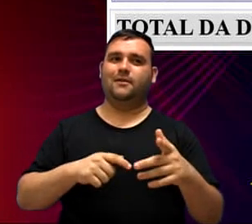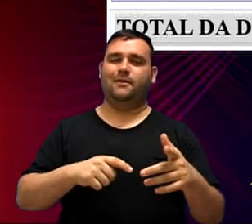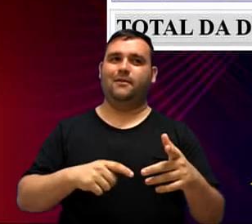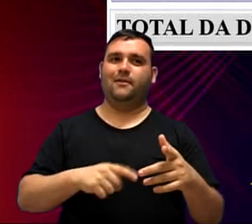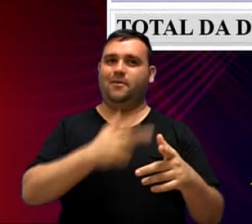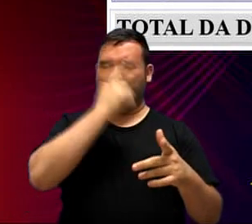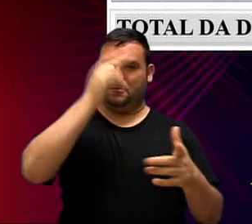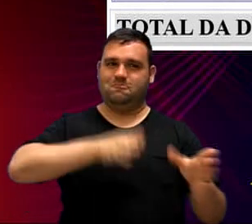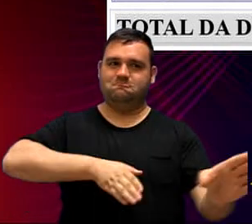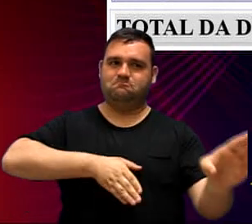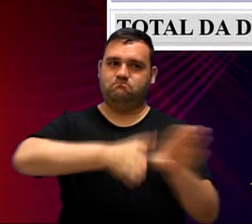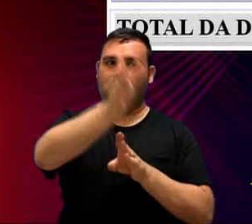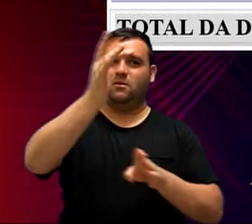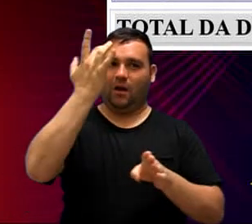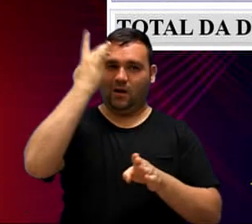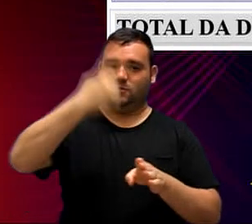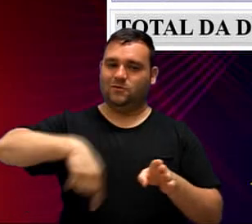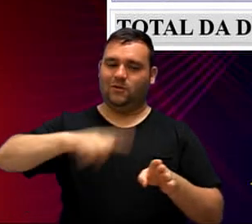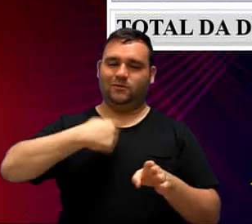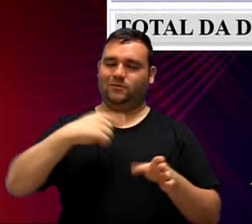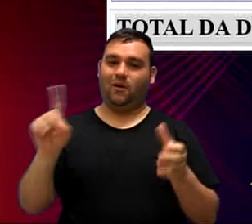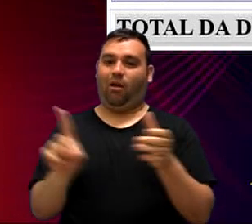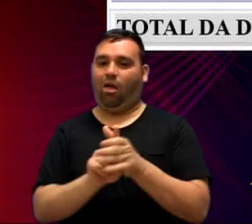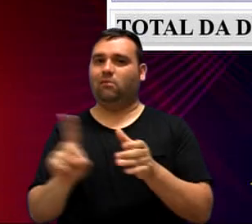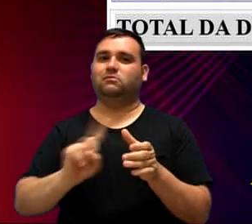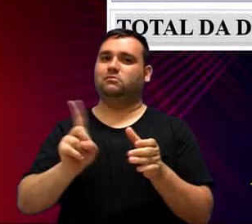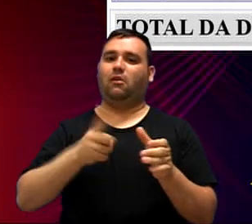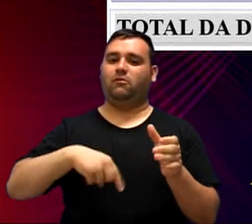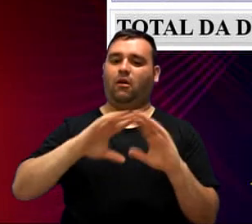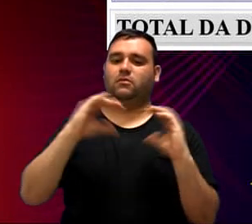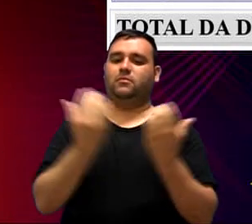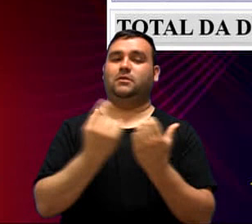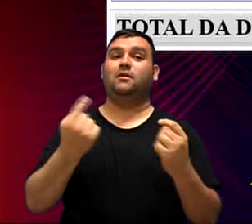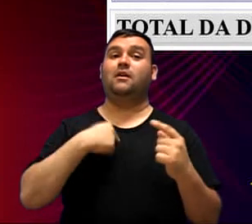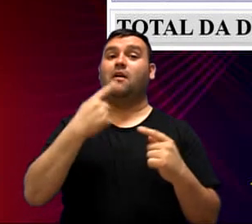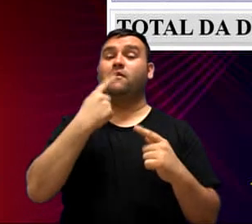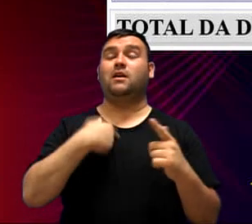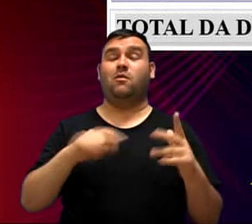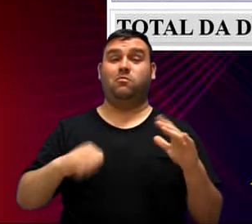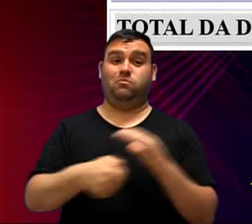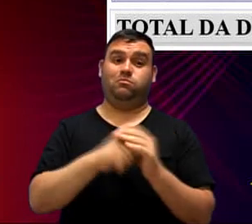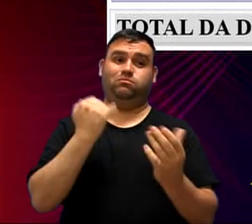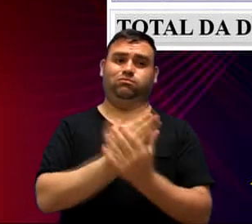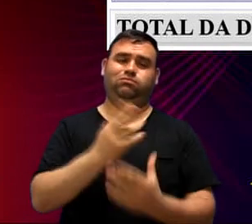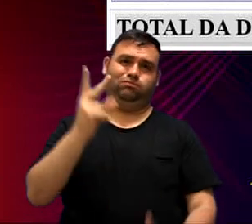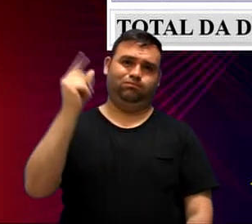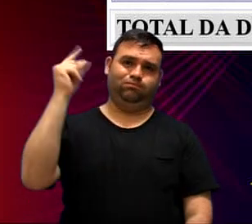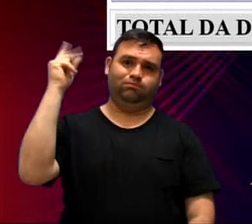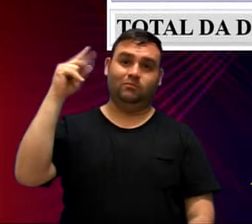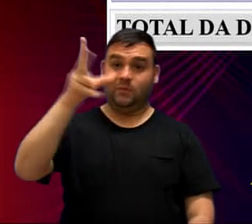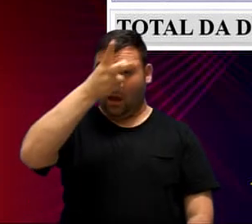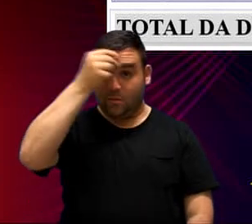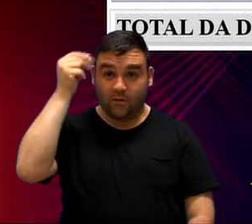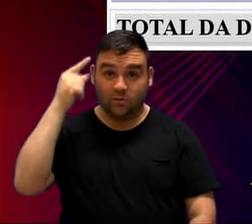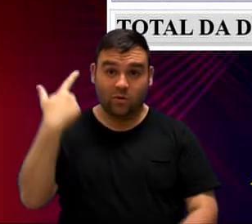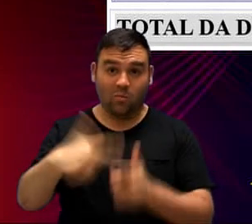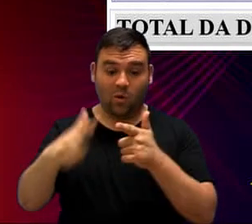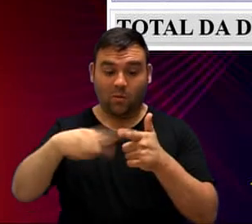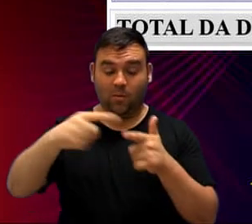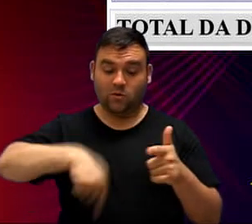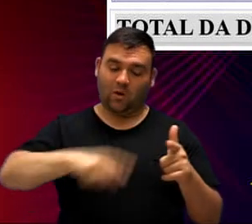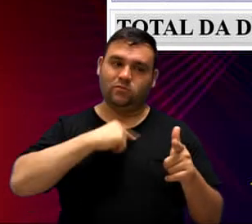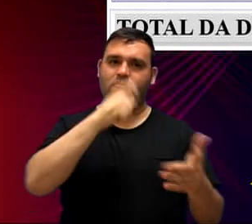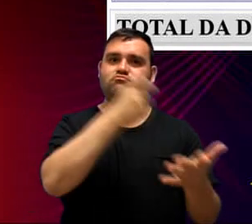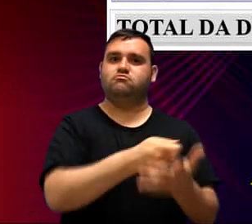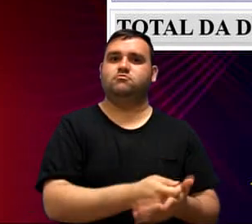que nós estaríamos... Nós não estamos nisso, não. É, na verdade, eu peguei o processo... É antigo. É da prefeitura. Nossa parte